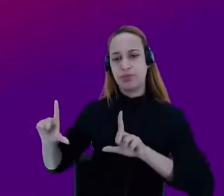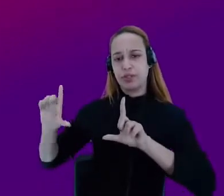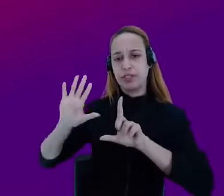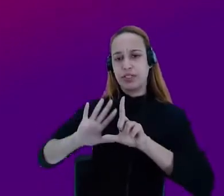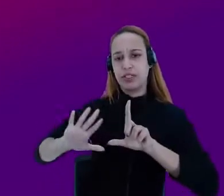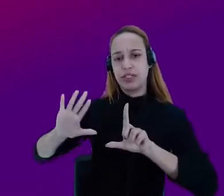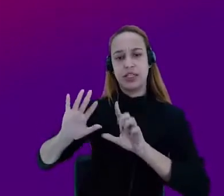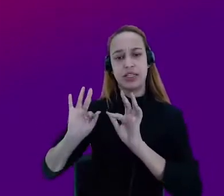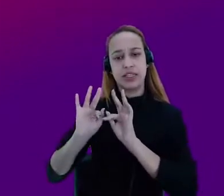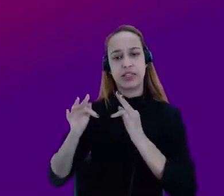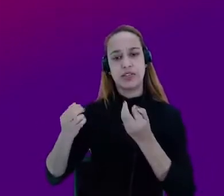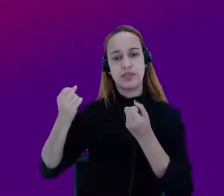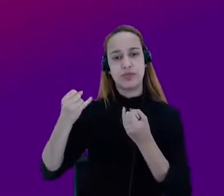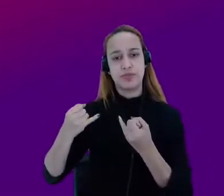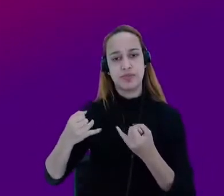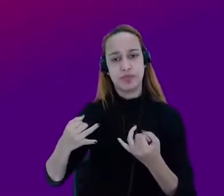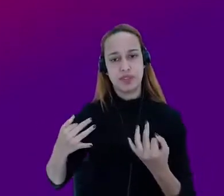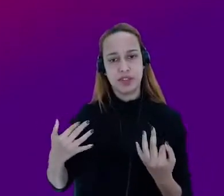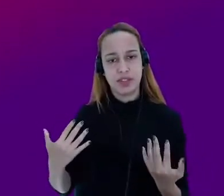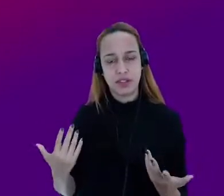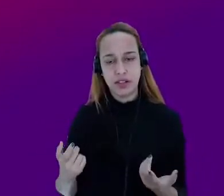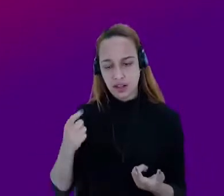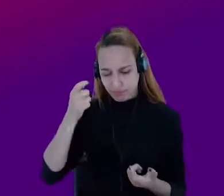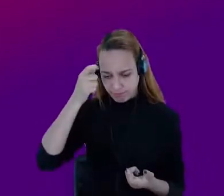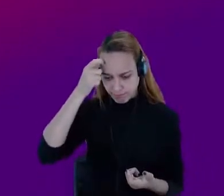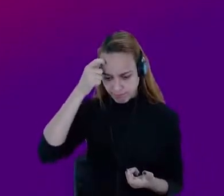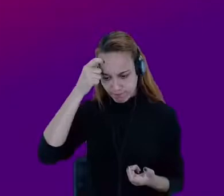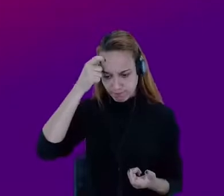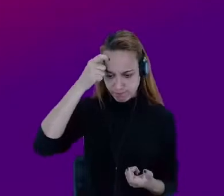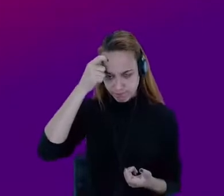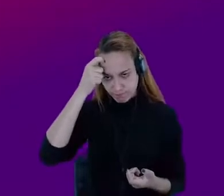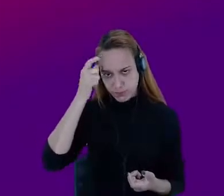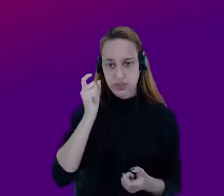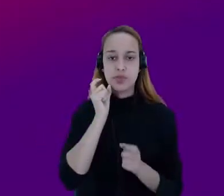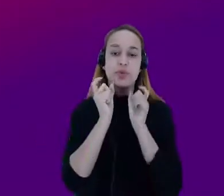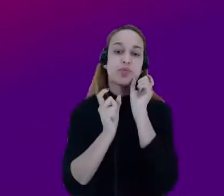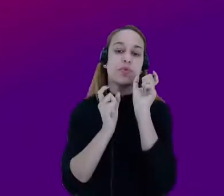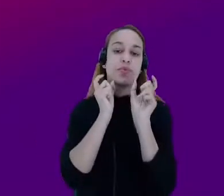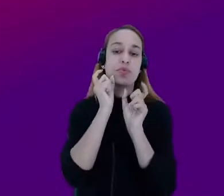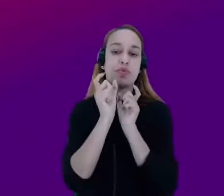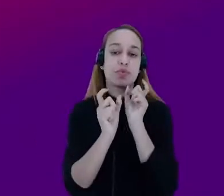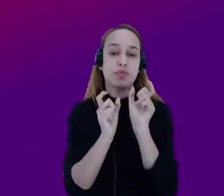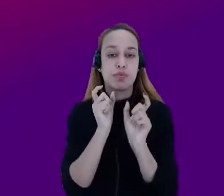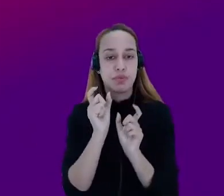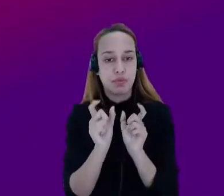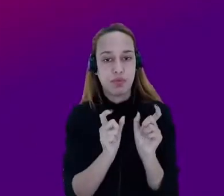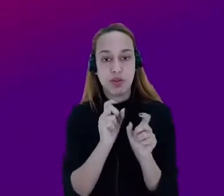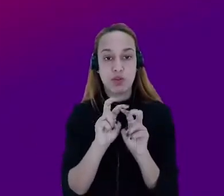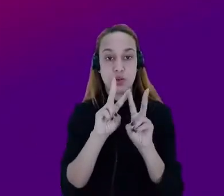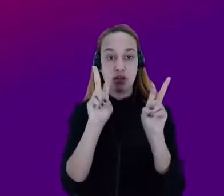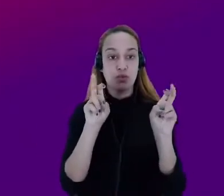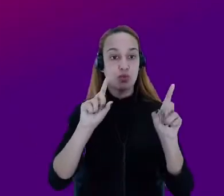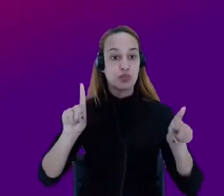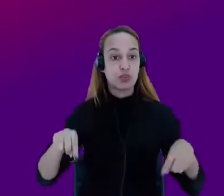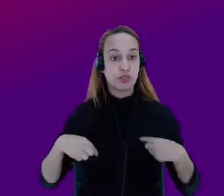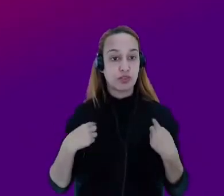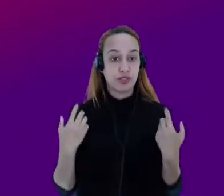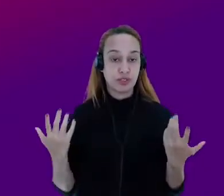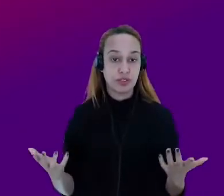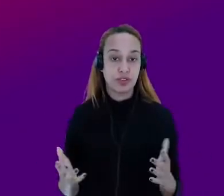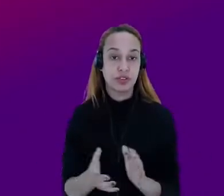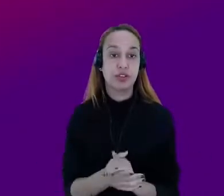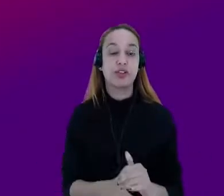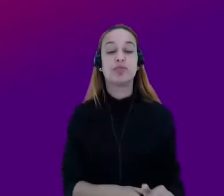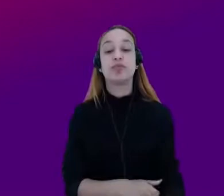sobre palavras que vêm à cabeça dos corretores quando o assunto é desafio, né? Então, quando a gente fala